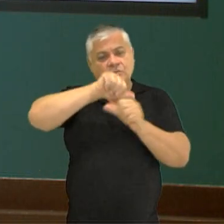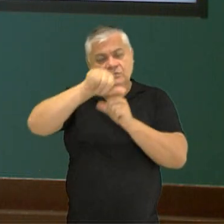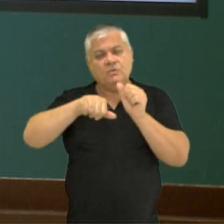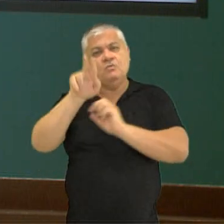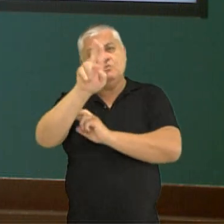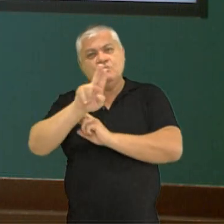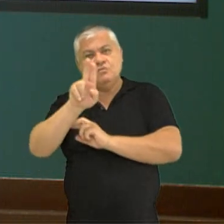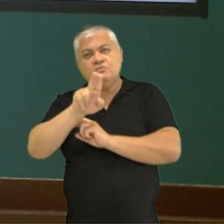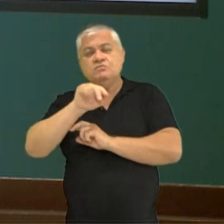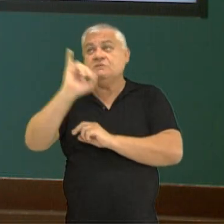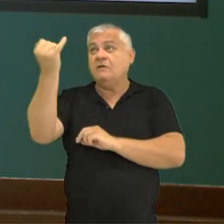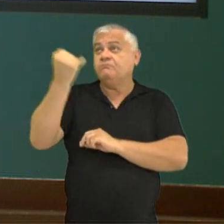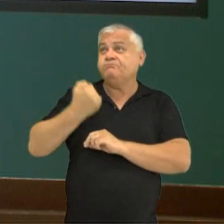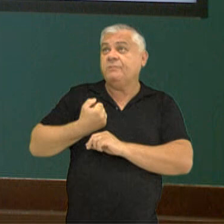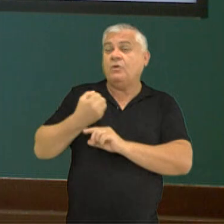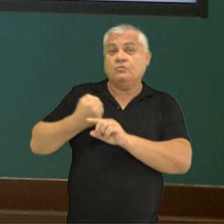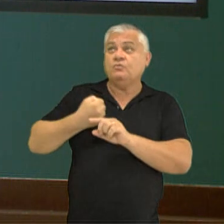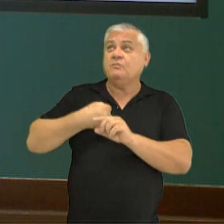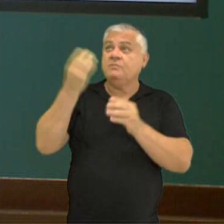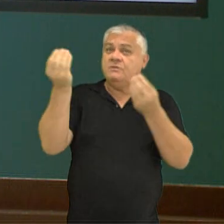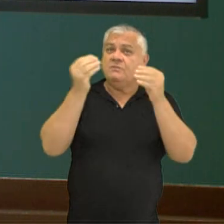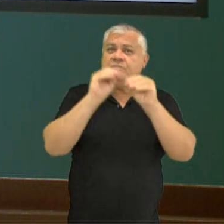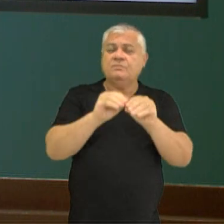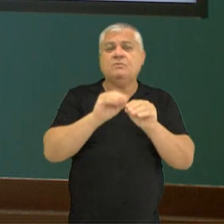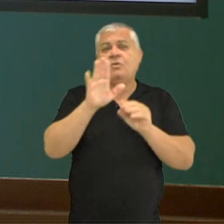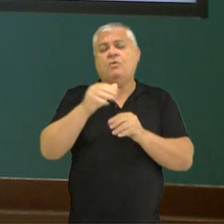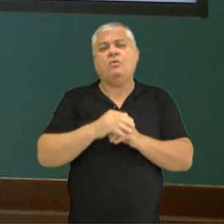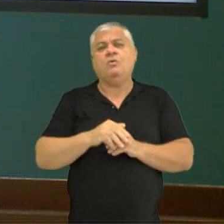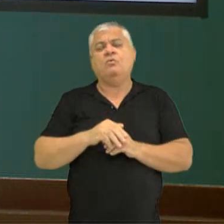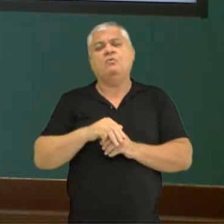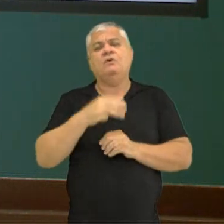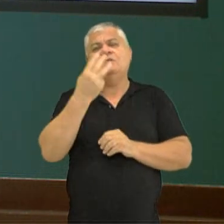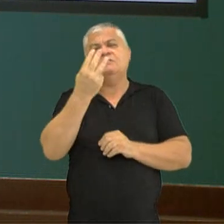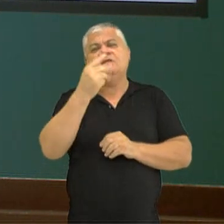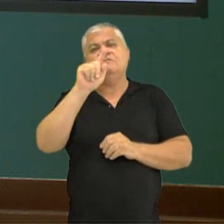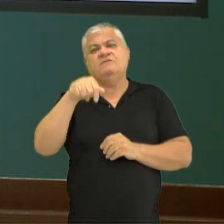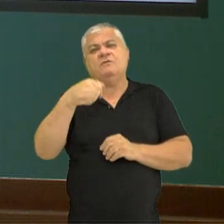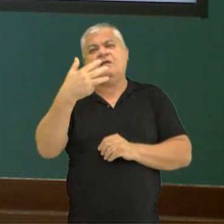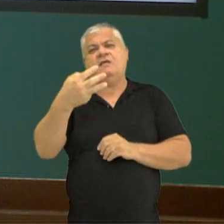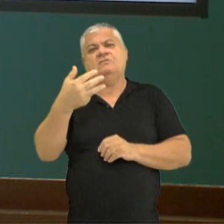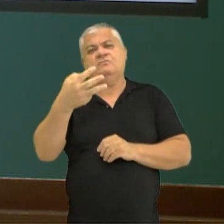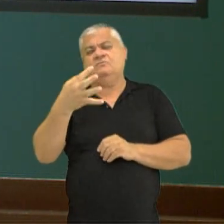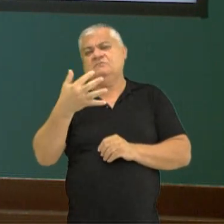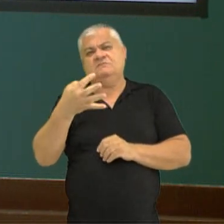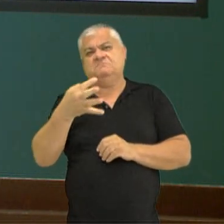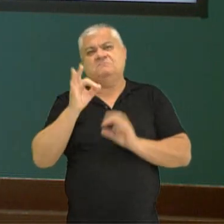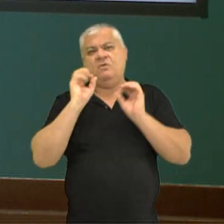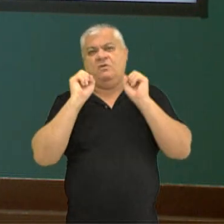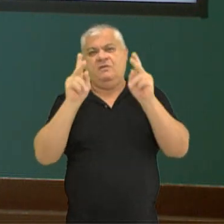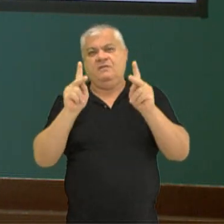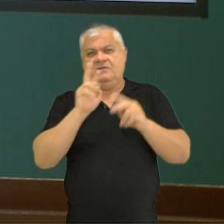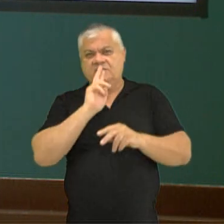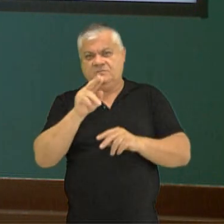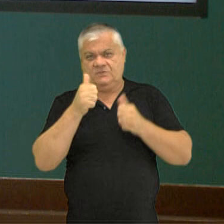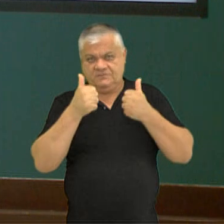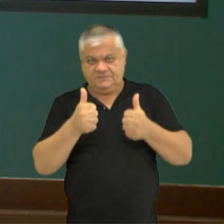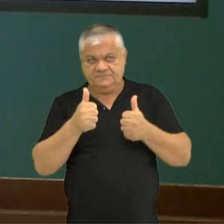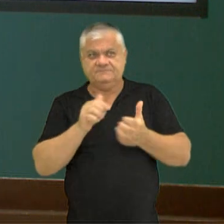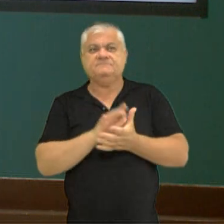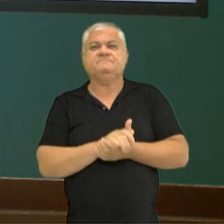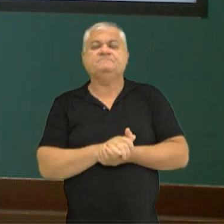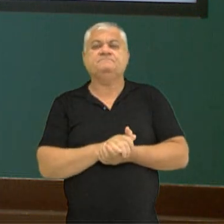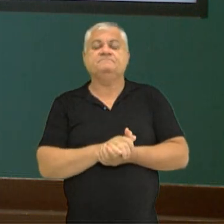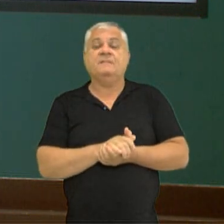valor que é dado no problema, ou se não fala nada, você usa 3,14 que está ok, e daí você responde. Tranquilo,